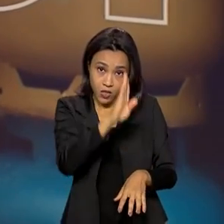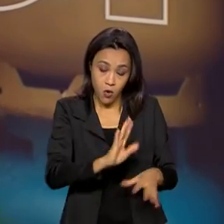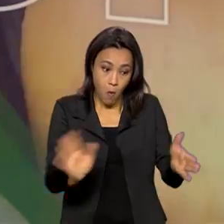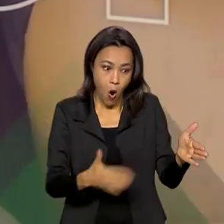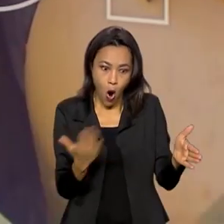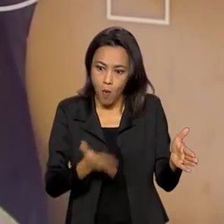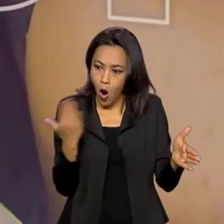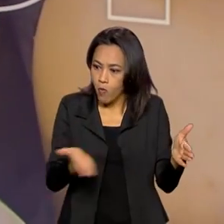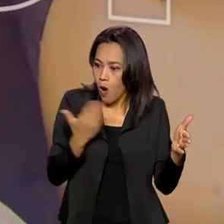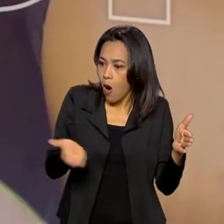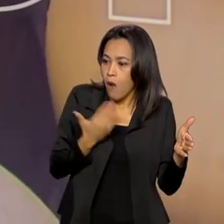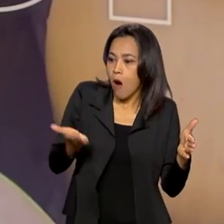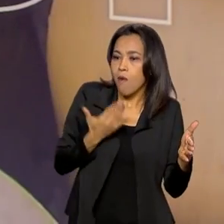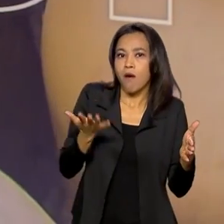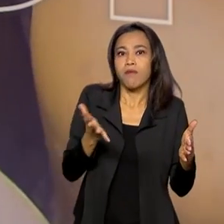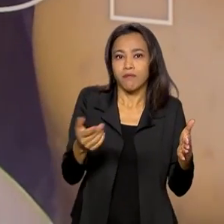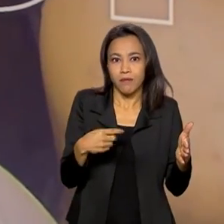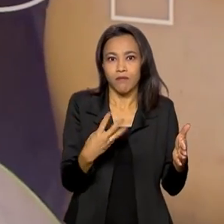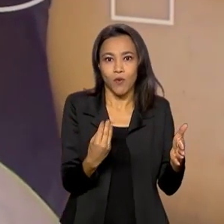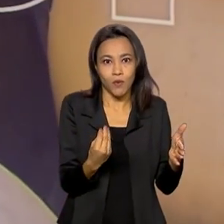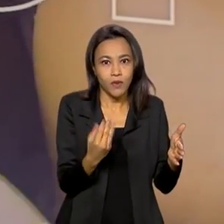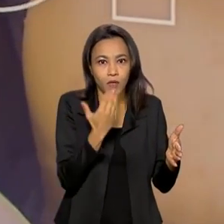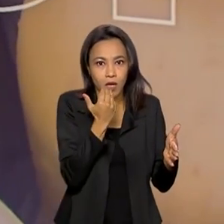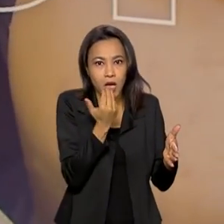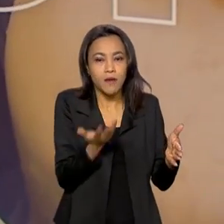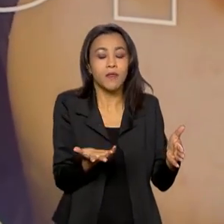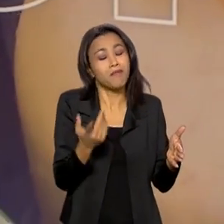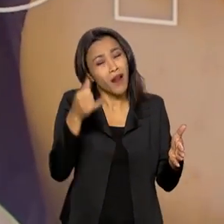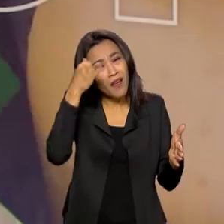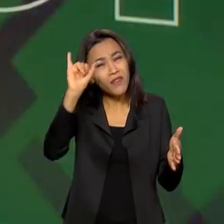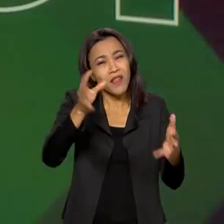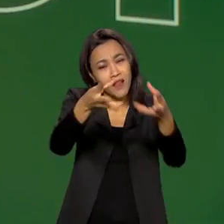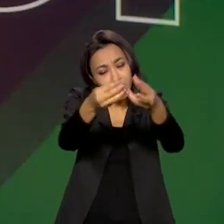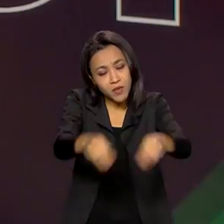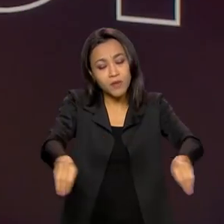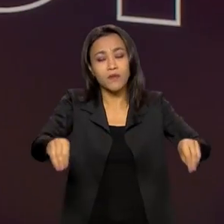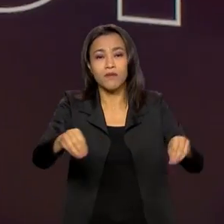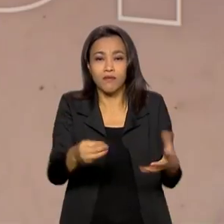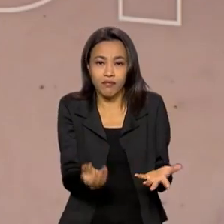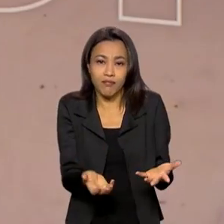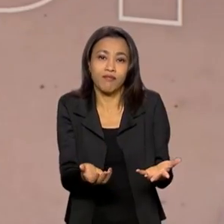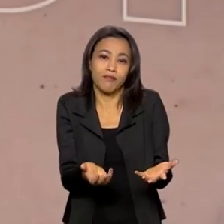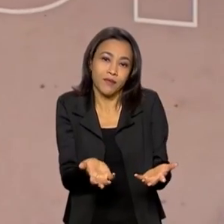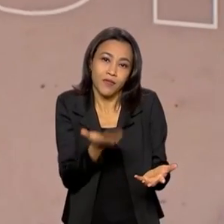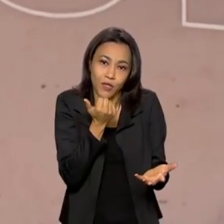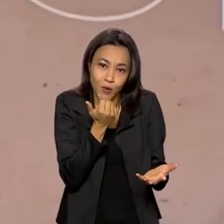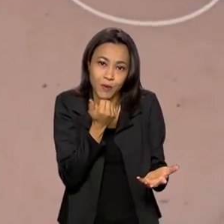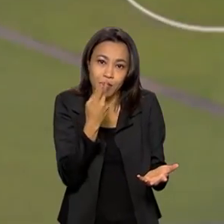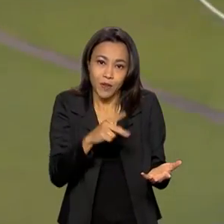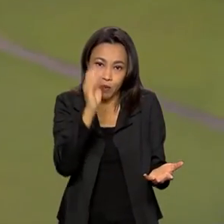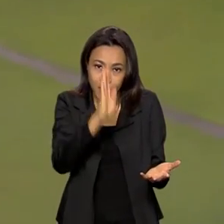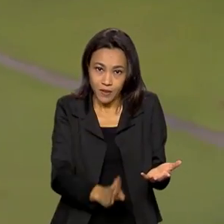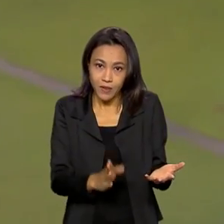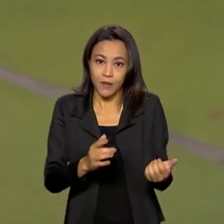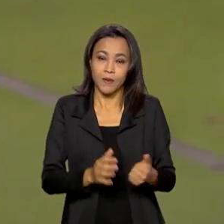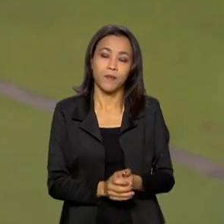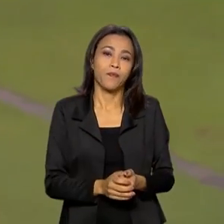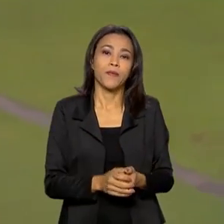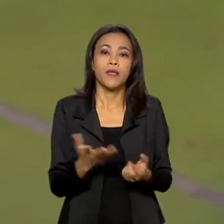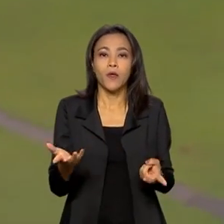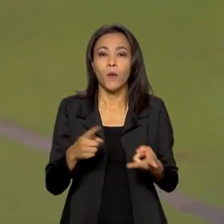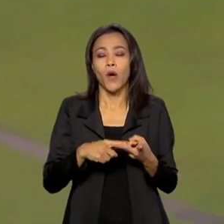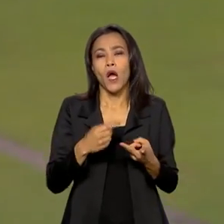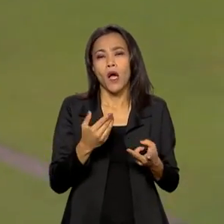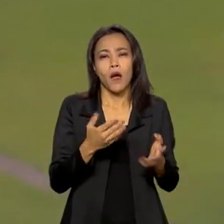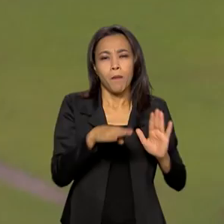a nossa frente né é evitar que o desperdício de alimento no nosso país então ações como essa como comida no